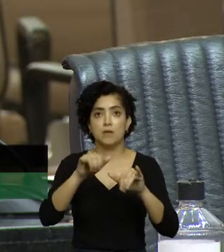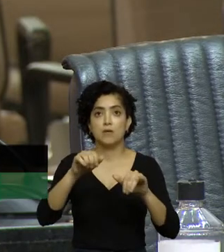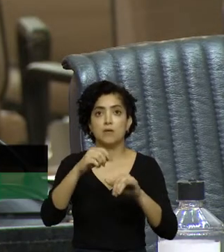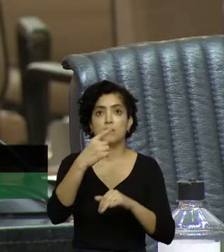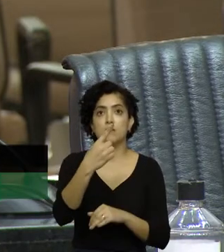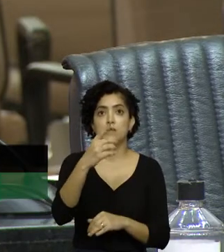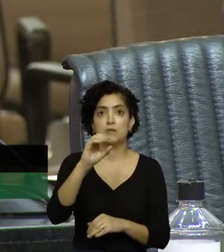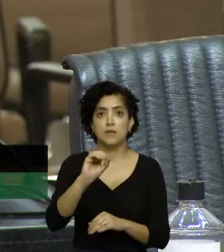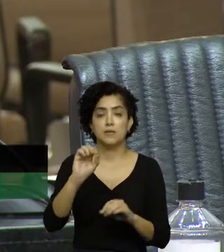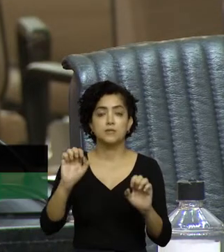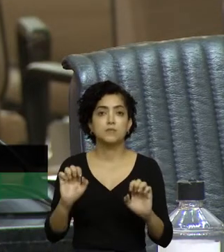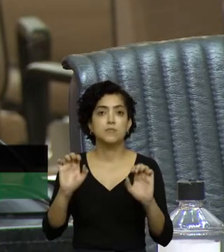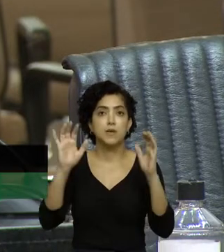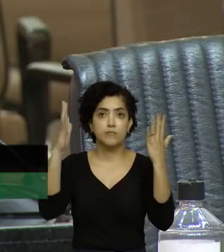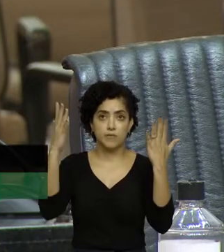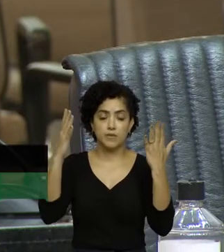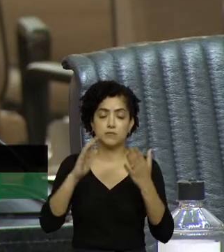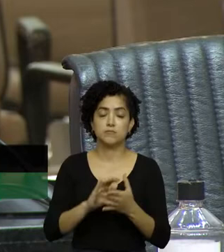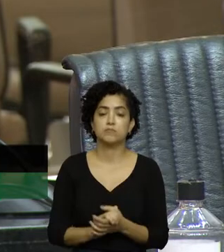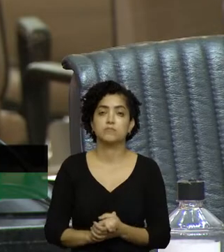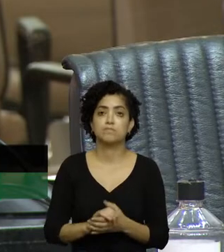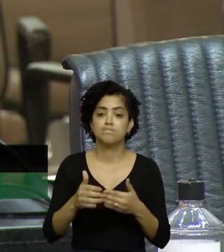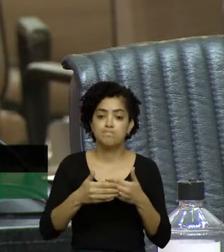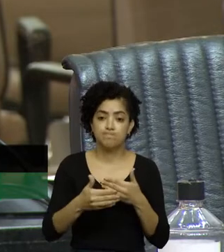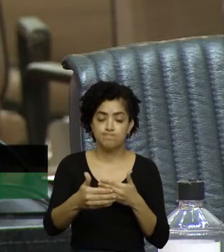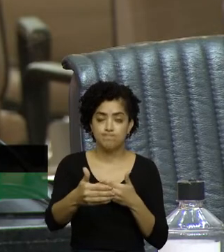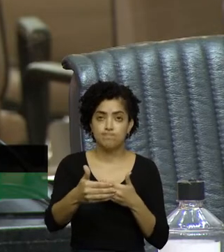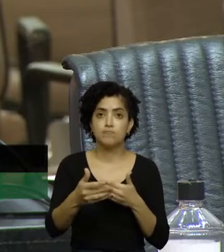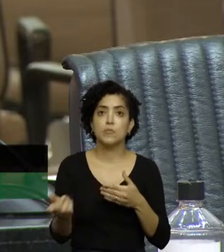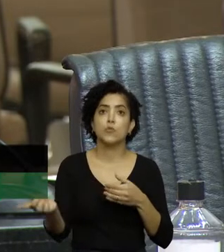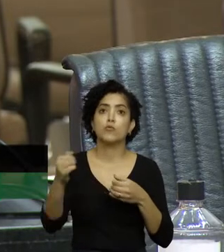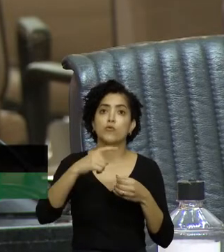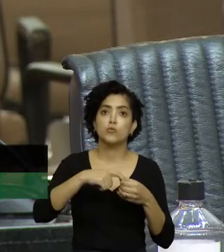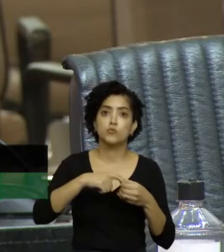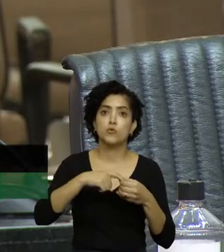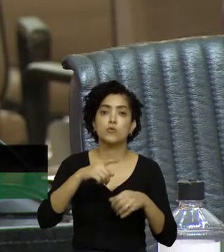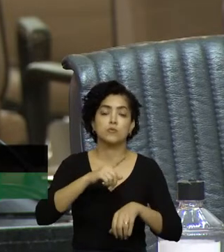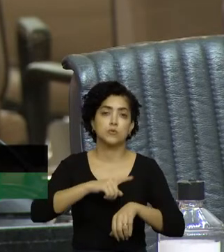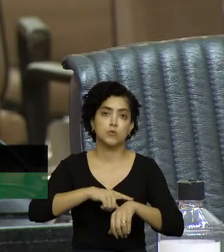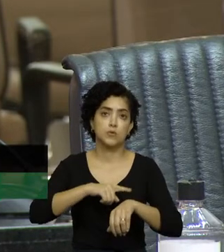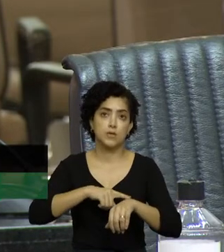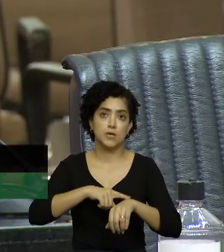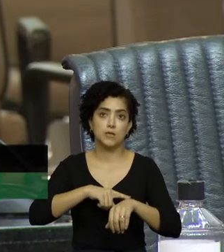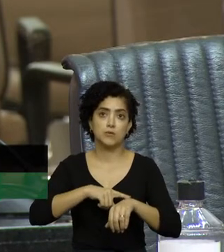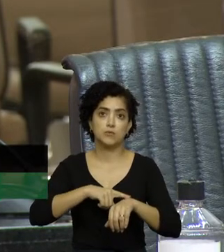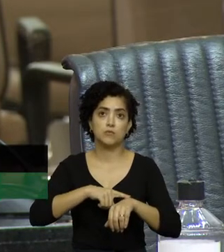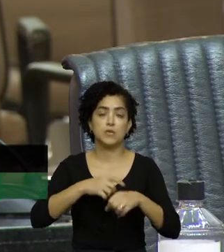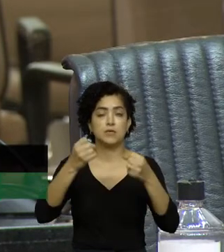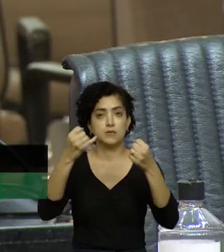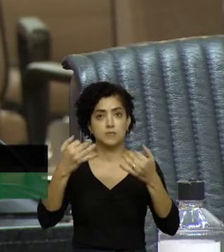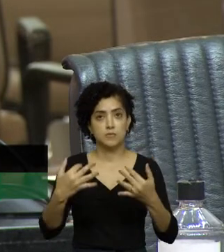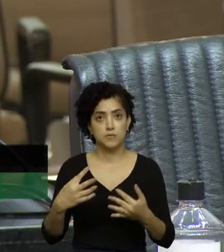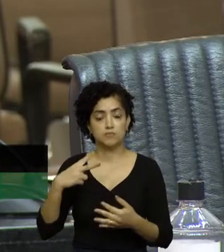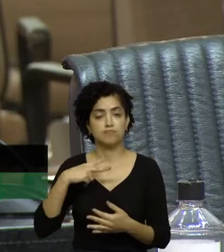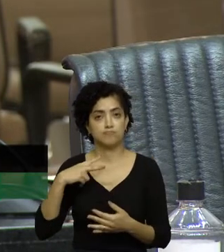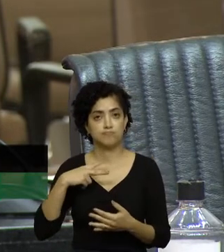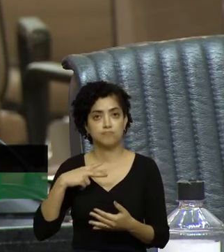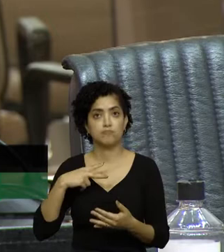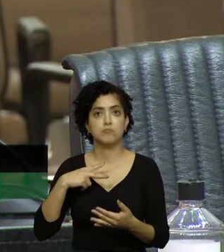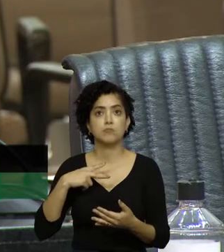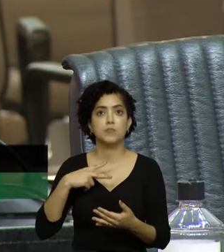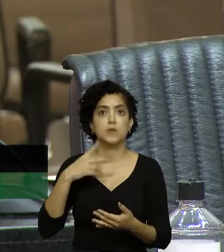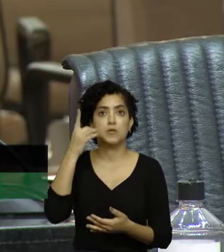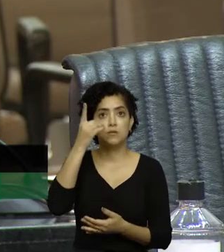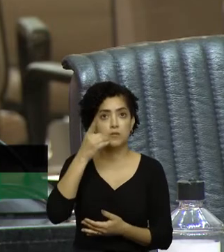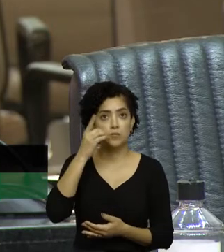Heimfest. Ato contínuo, o senhor presidente reabriu a sessão e anunciou o próximo horário. explicações pessoais, fiz uso da palavra do senhor deputado Bruno